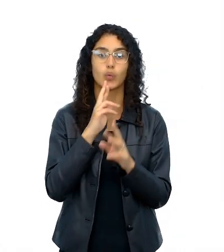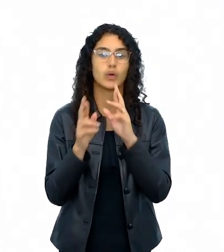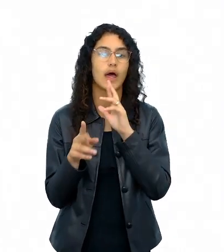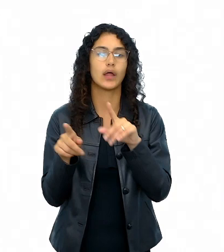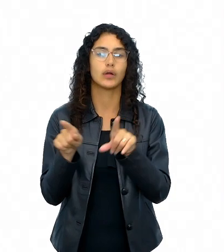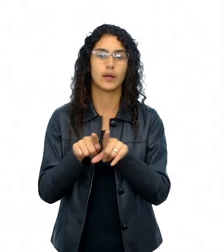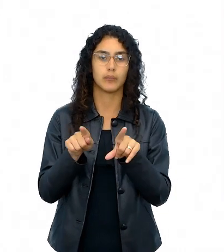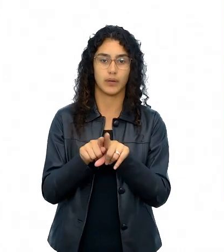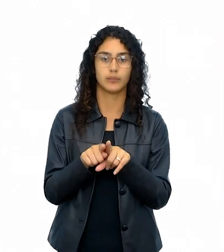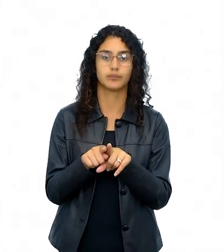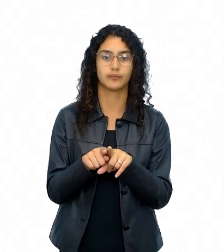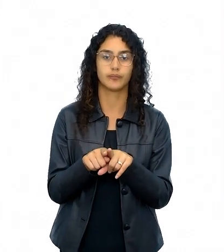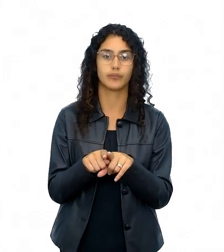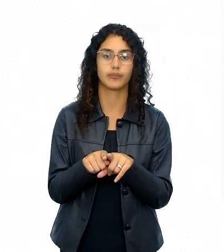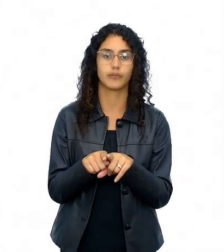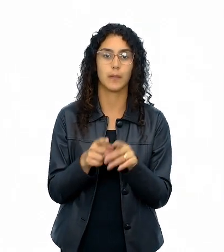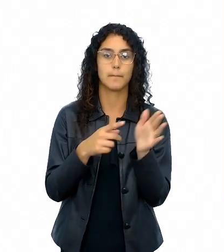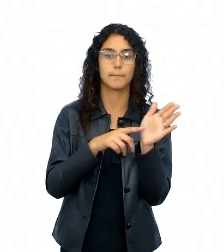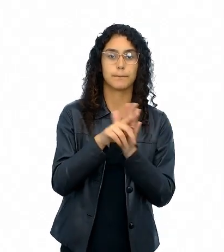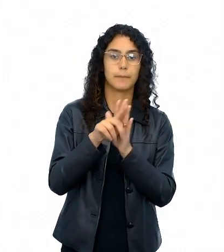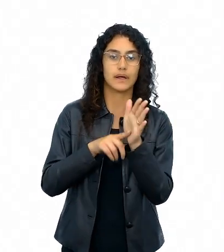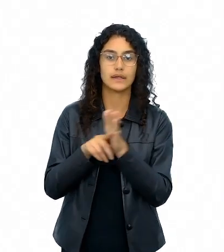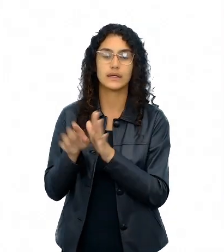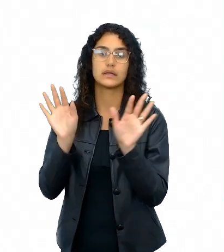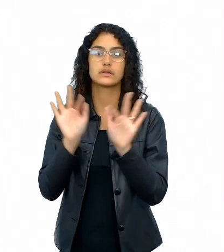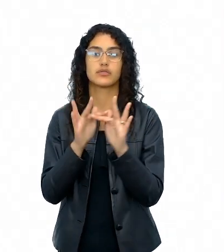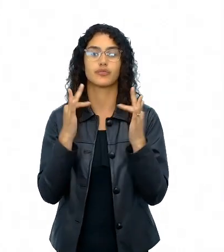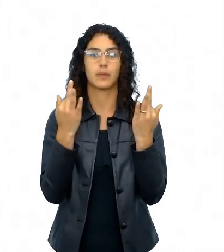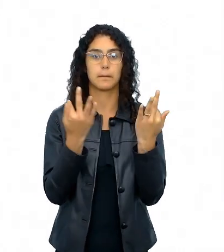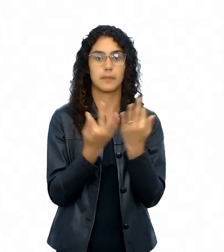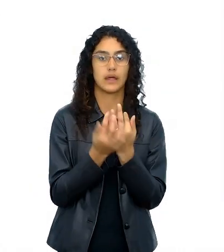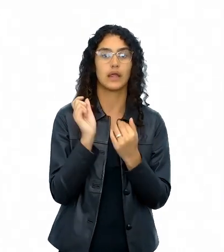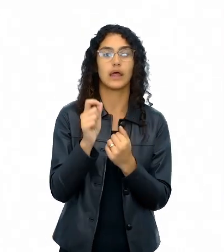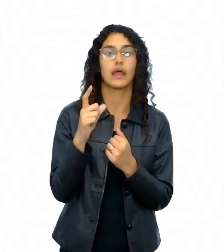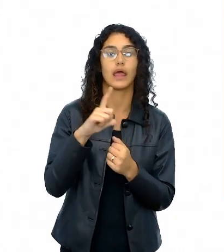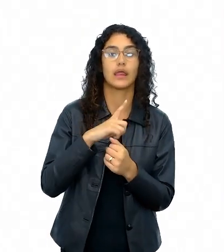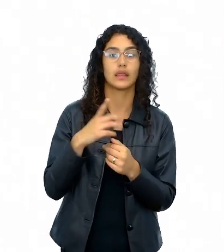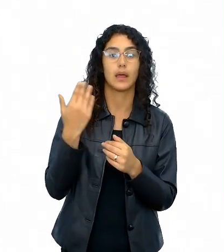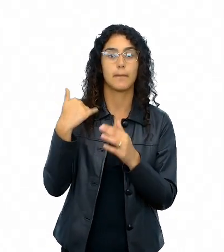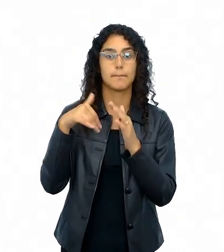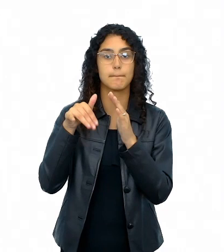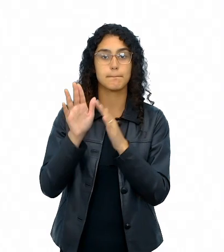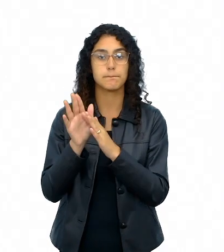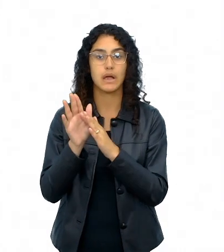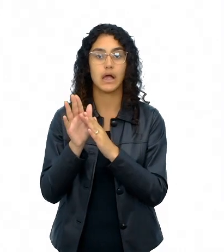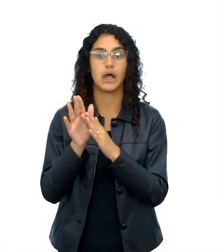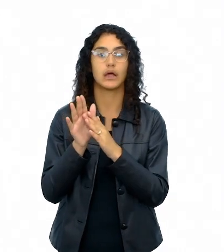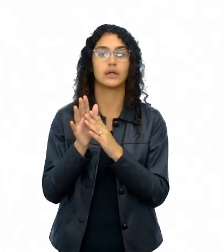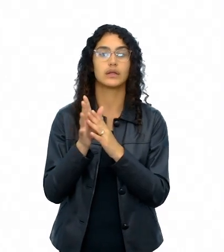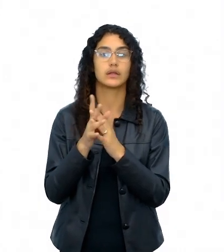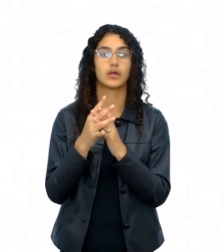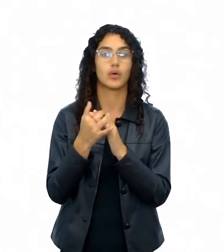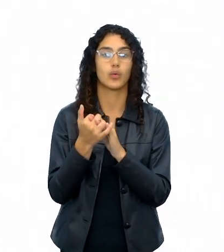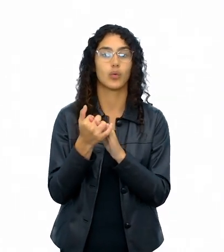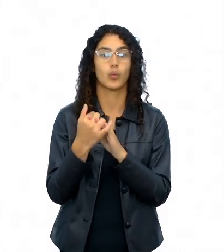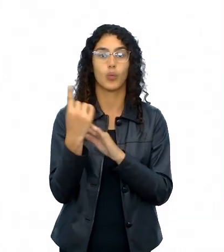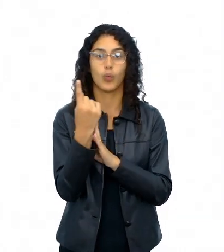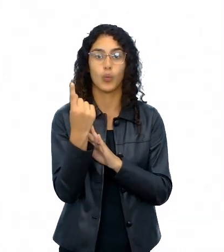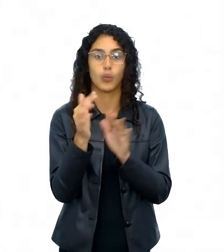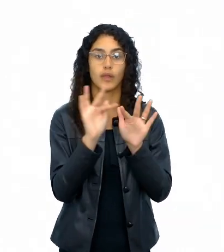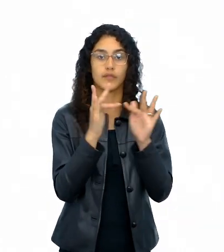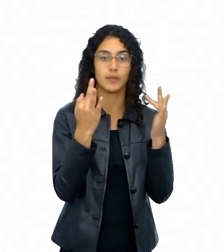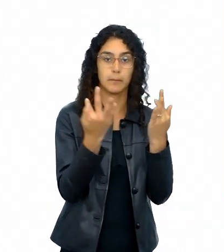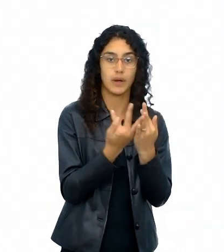trazer casos aí, pesquisas na família, quem tem, né, algum indivíduo na família com